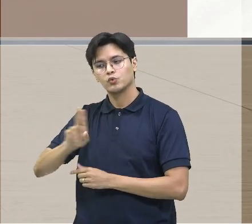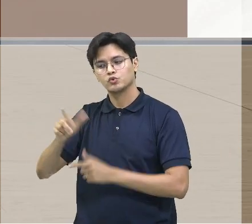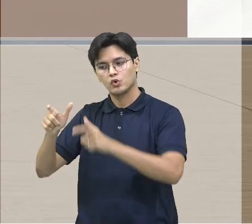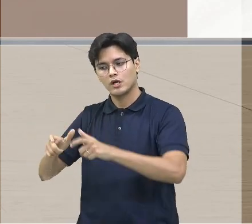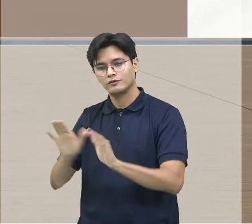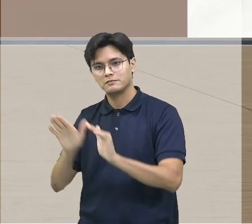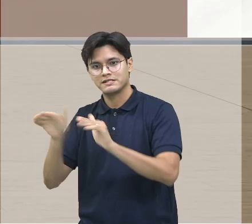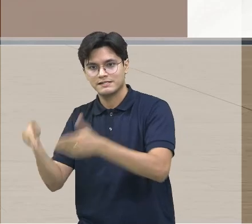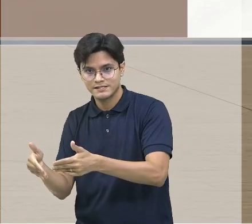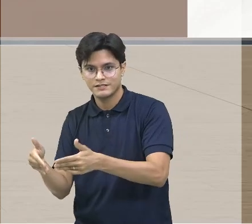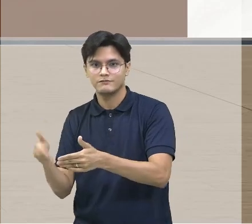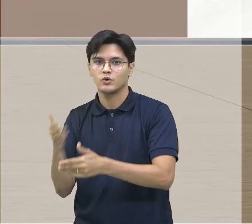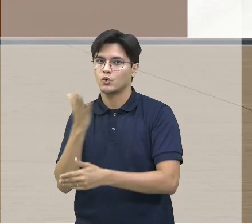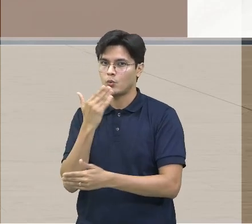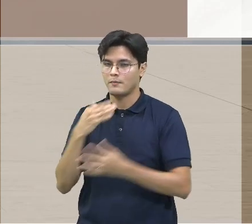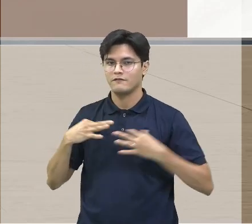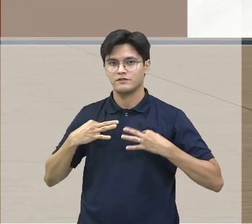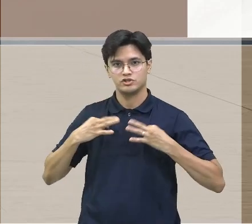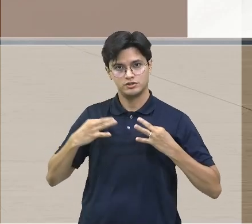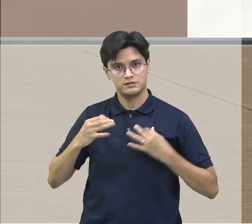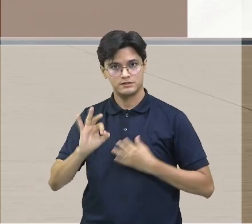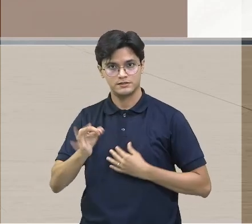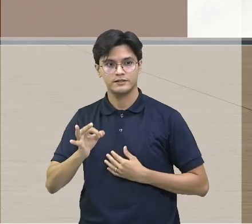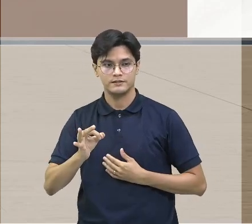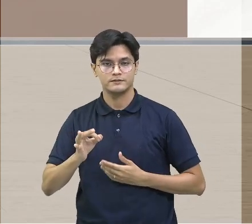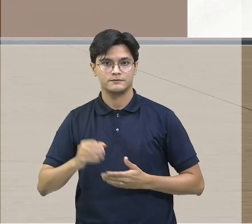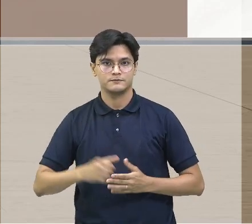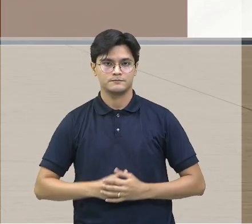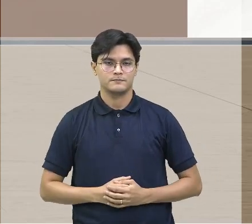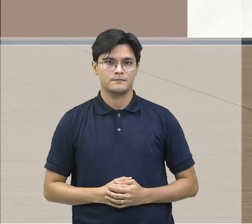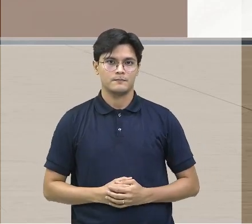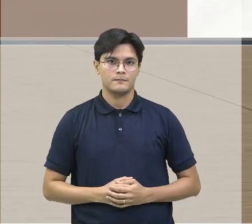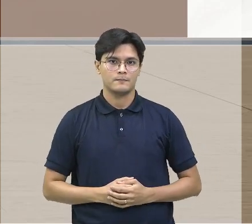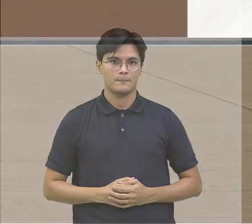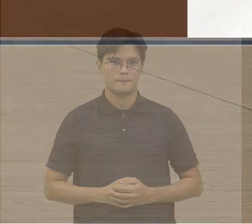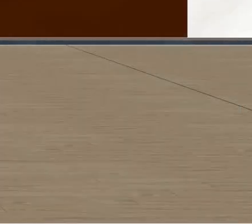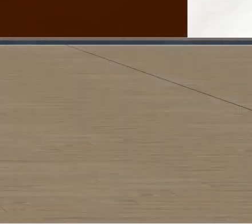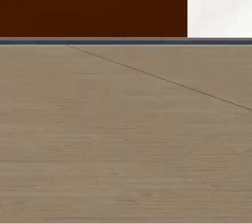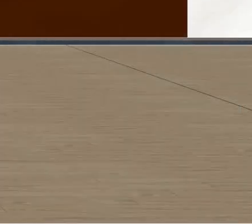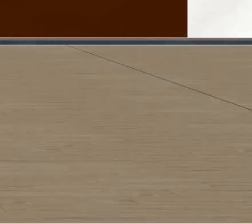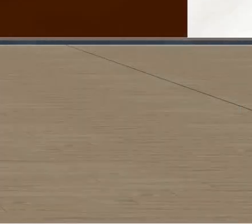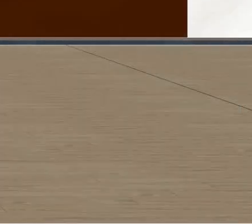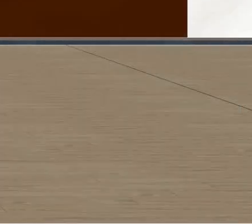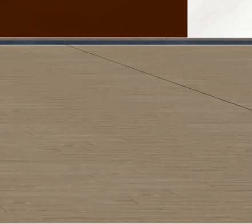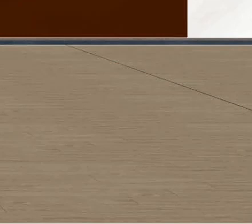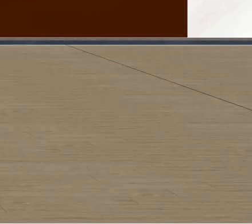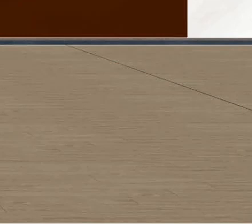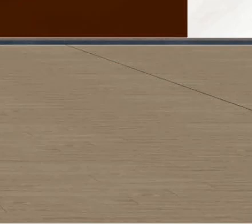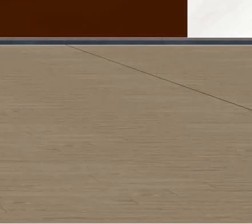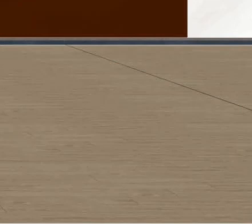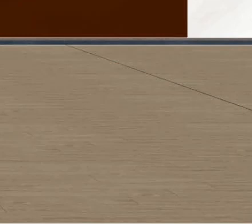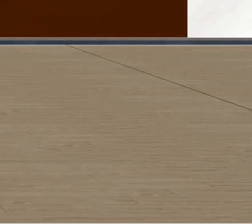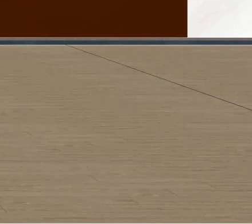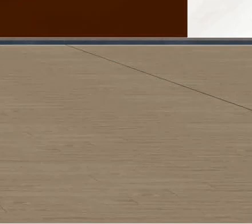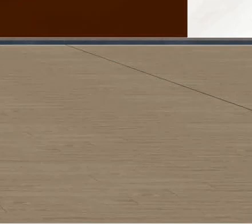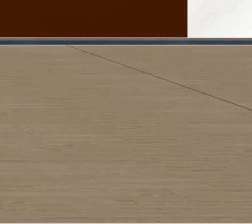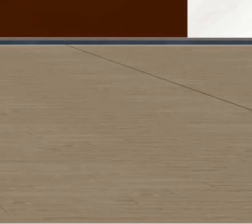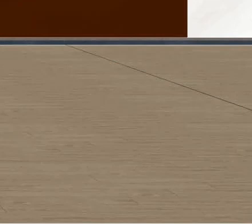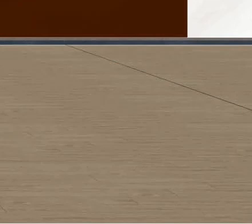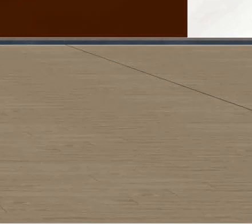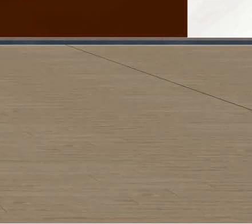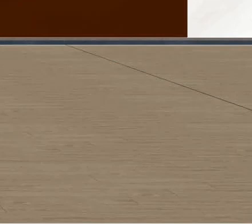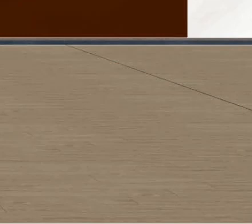subsistência, produção agrícola. E nós vamos ter, então, o uso de técnicas rudimentares, como o sistema de rotação de